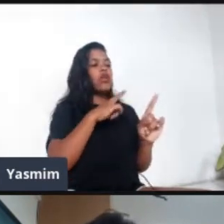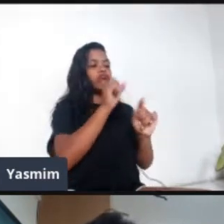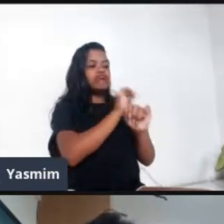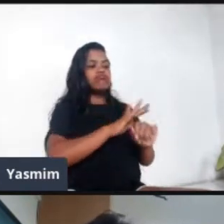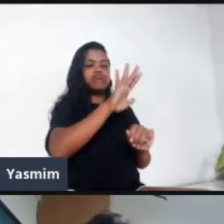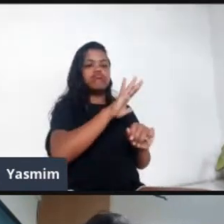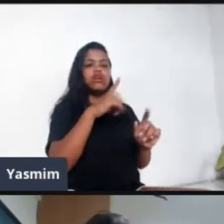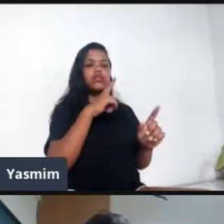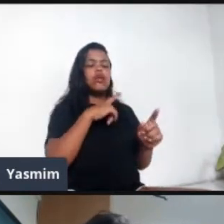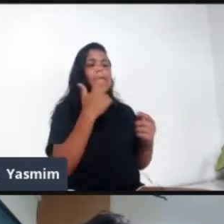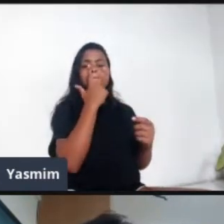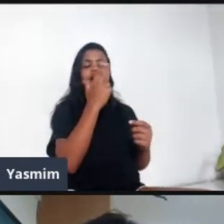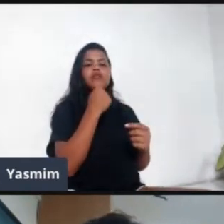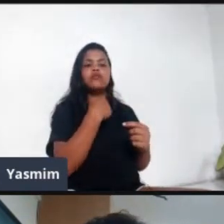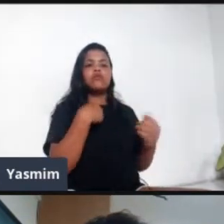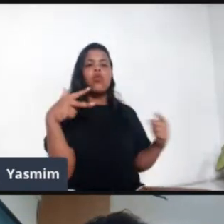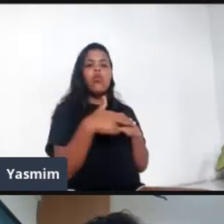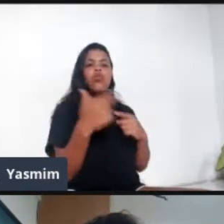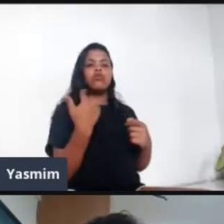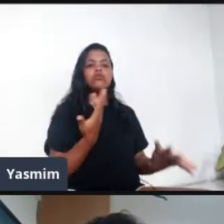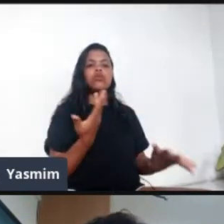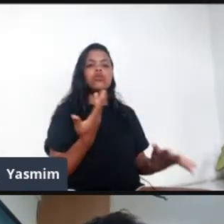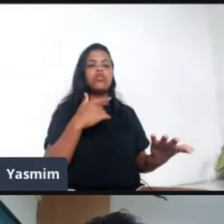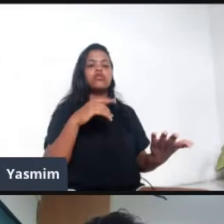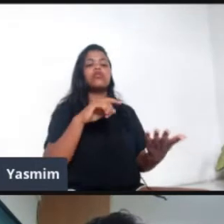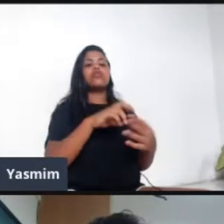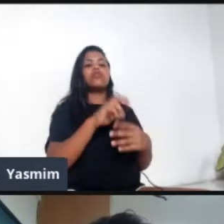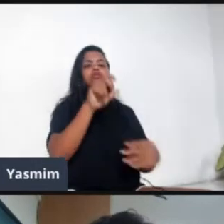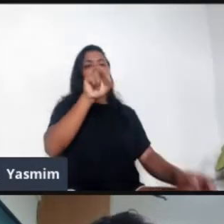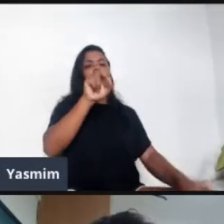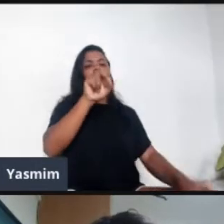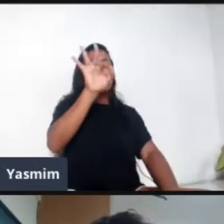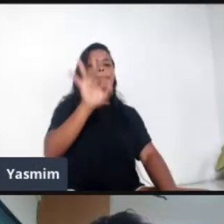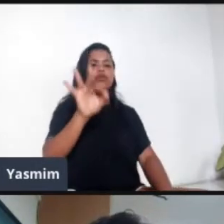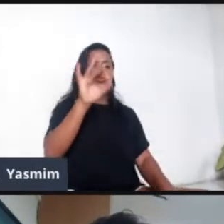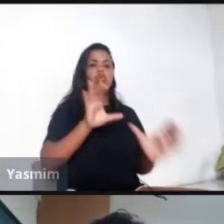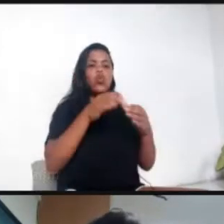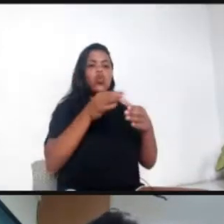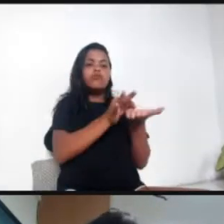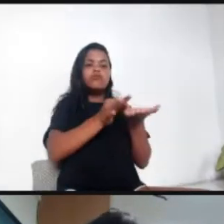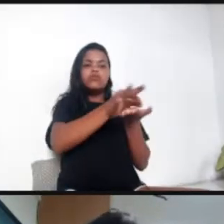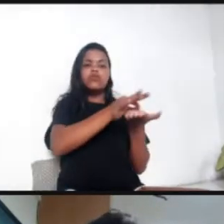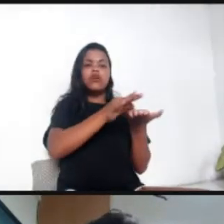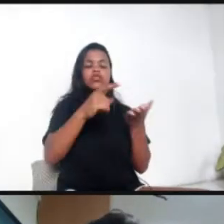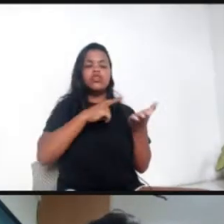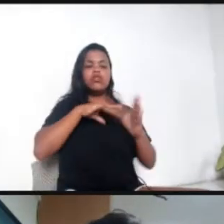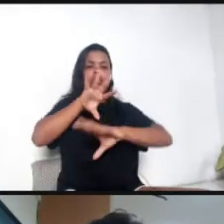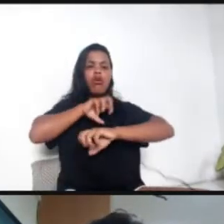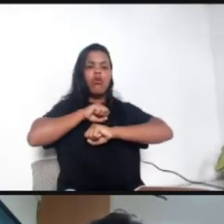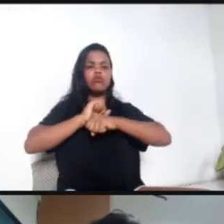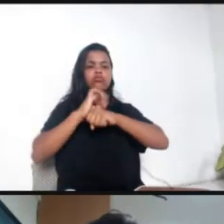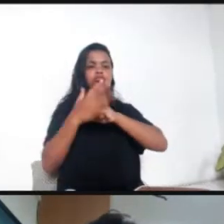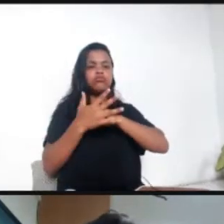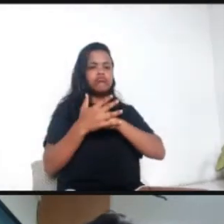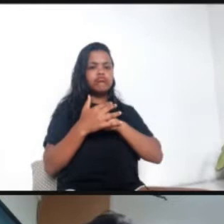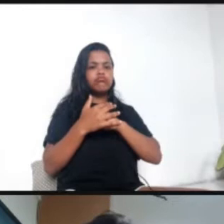inibição de 50% de uma colônia, de um grupo de células que foram contaminadas. Claro que é um estudo inicial,